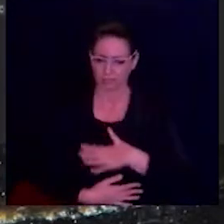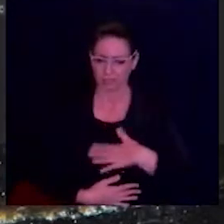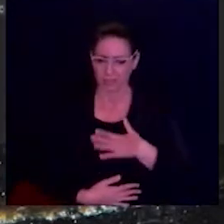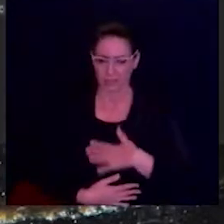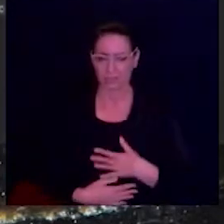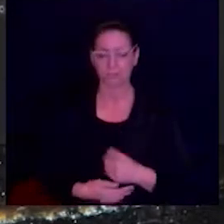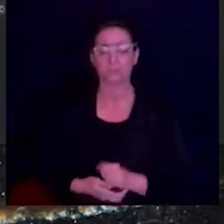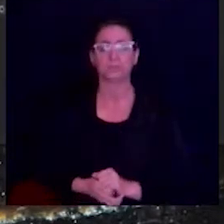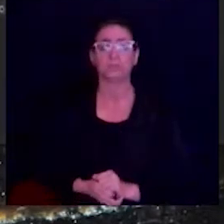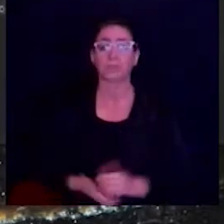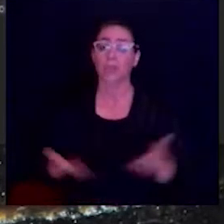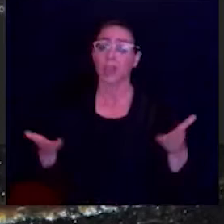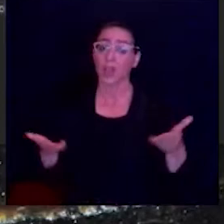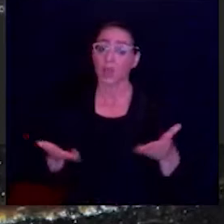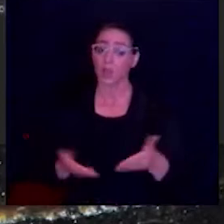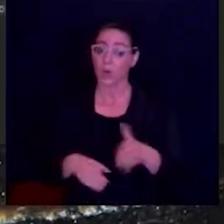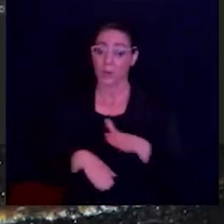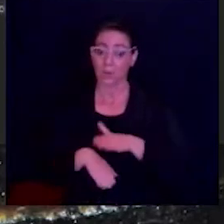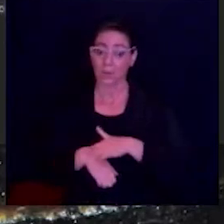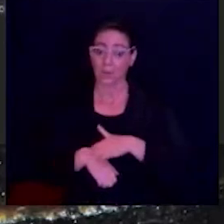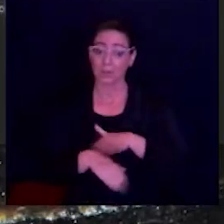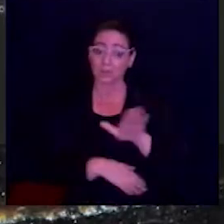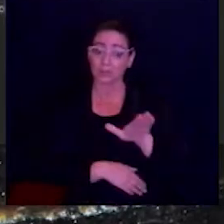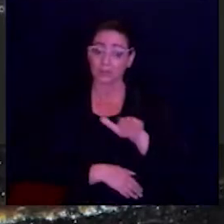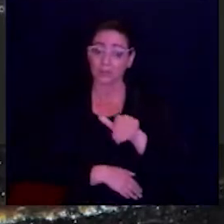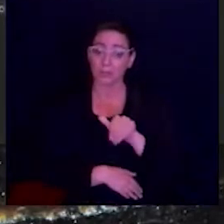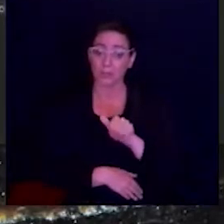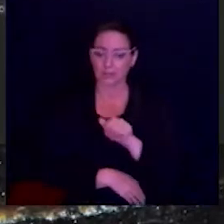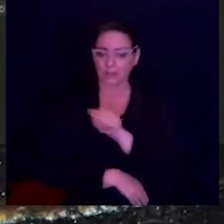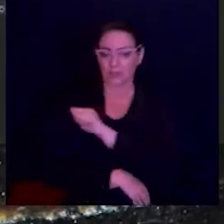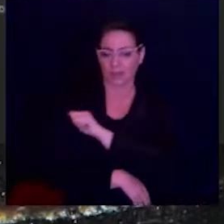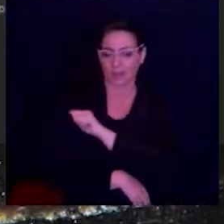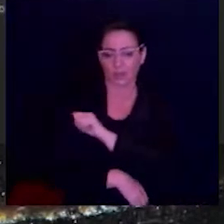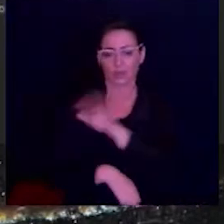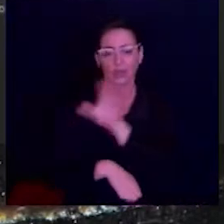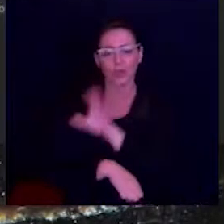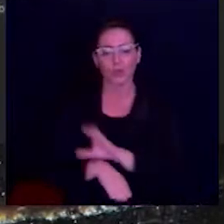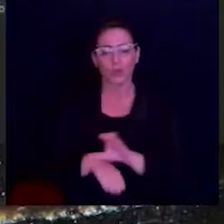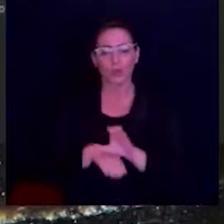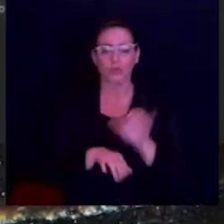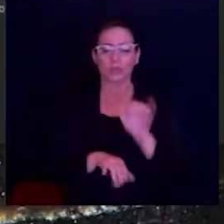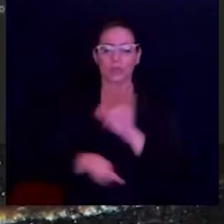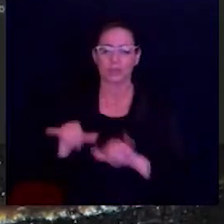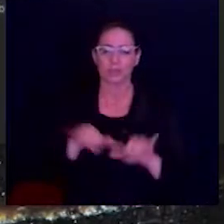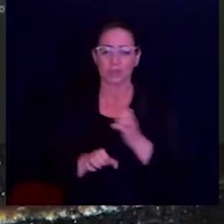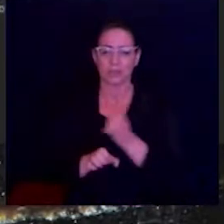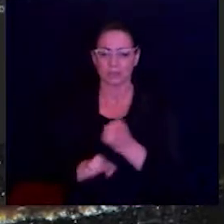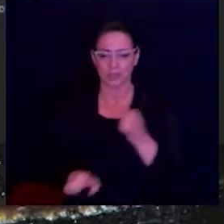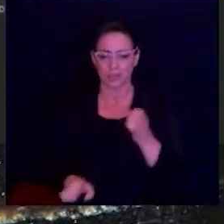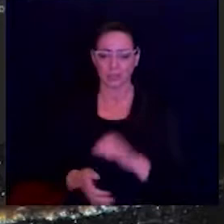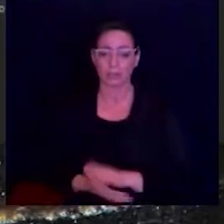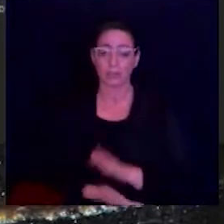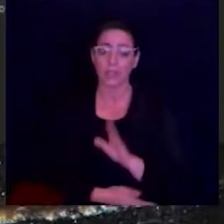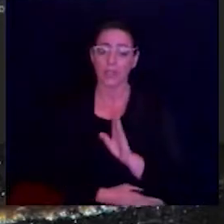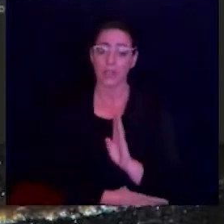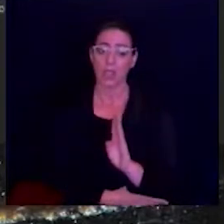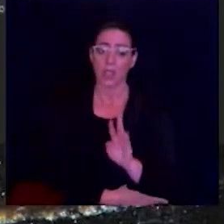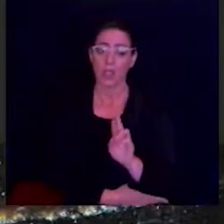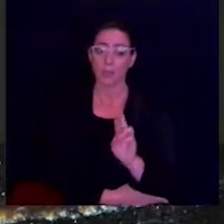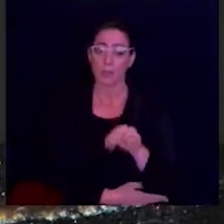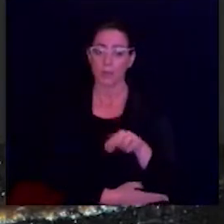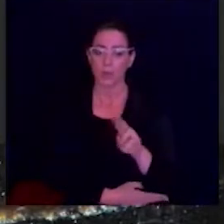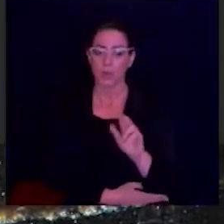Neste momento, teremos a chamada das concluintes do curso de Engenharia Química. Bruna Celau de